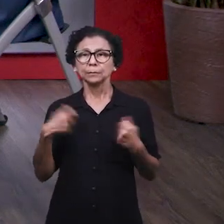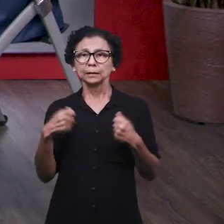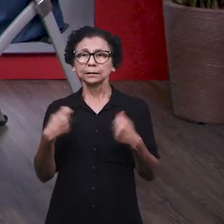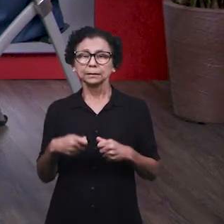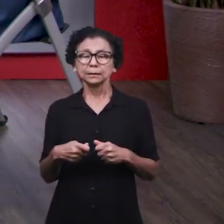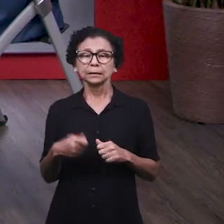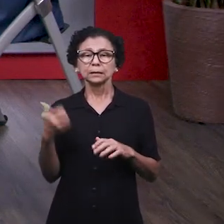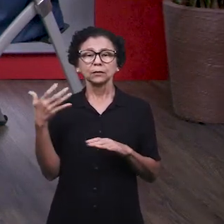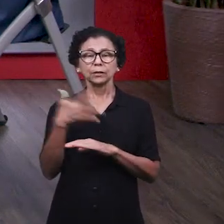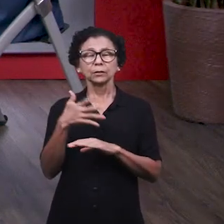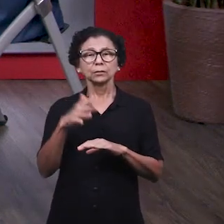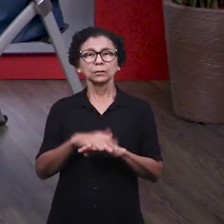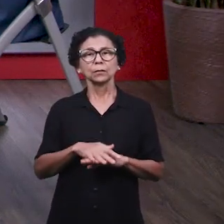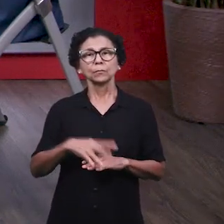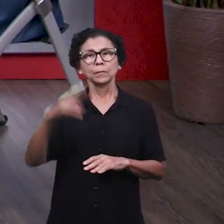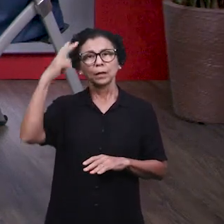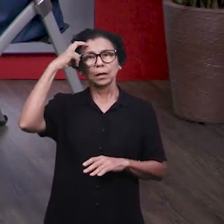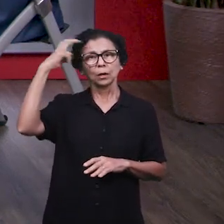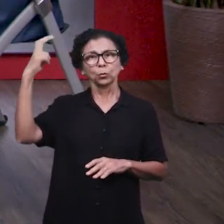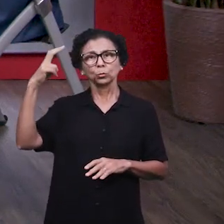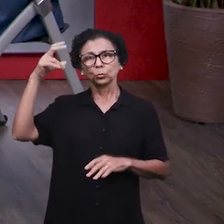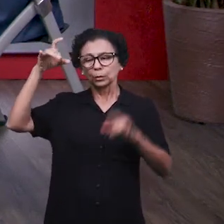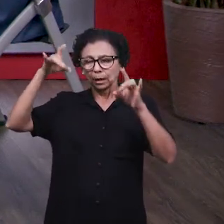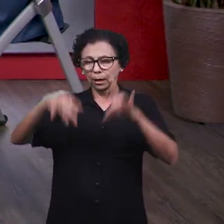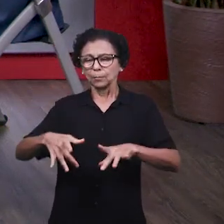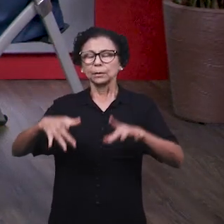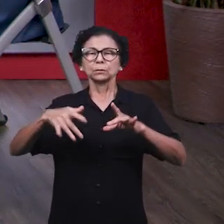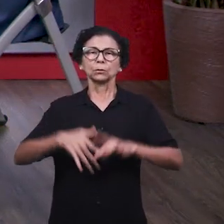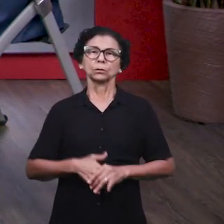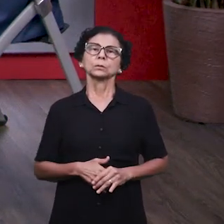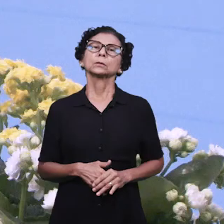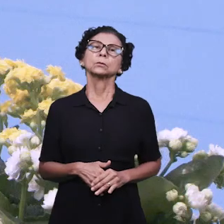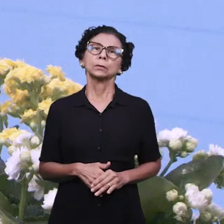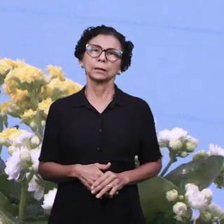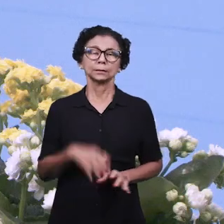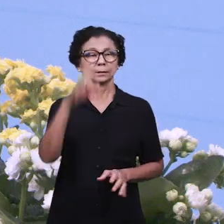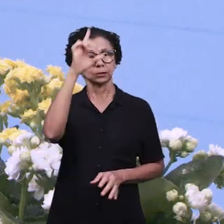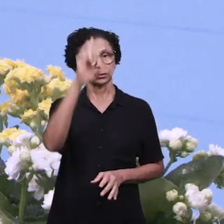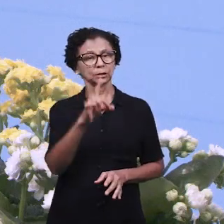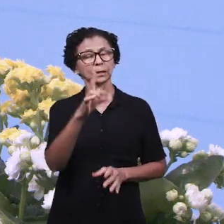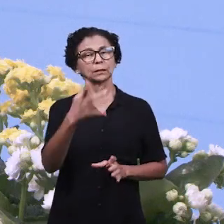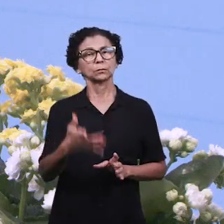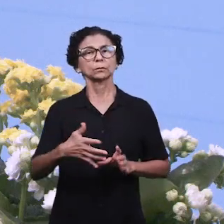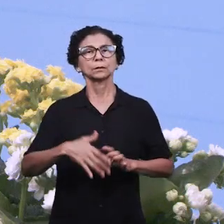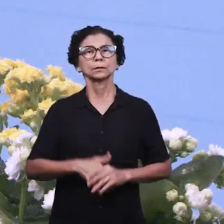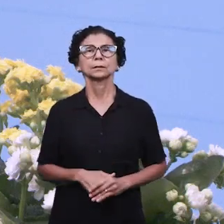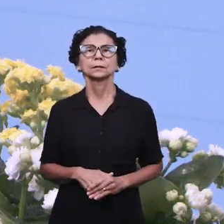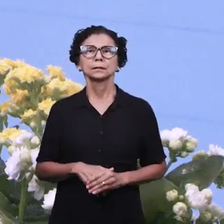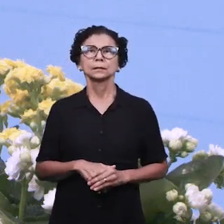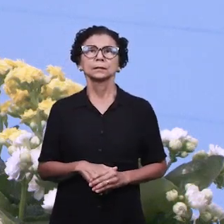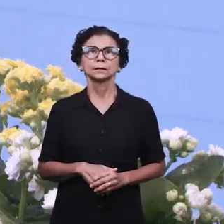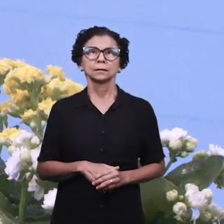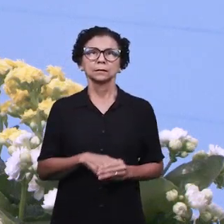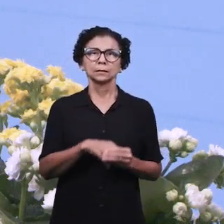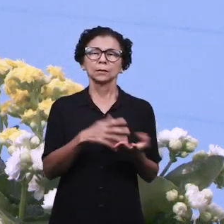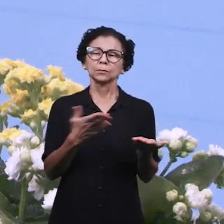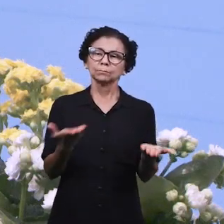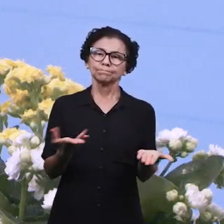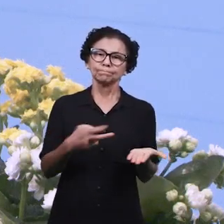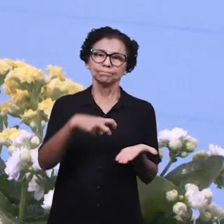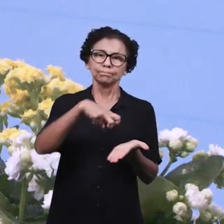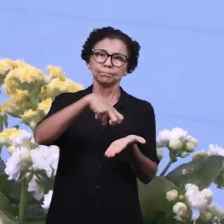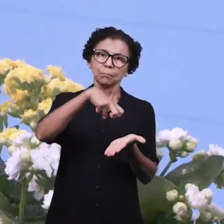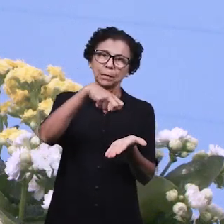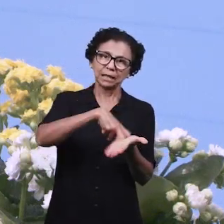abandono intelectual. Abandono intelectual. Crime de abandono intelectual, artigo 246. Então, pena, 15 a 30 dias de multa,